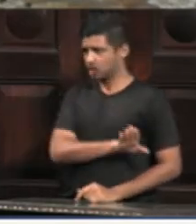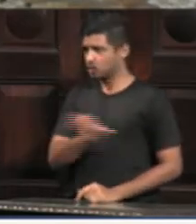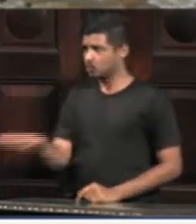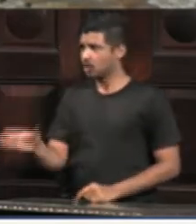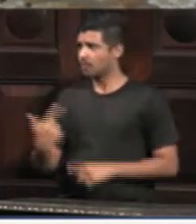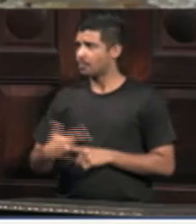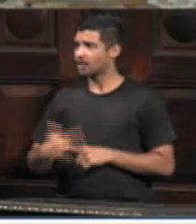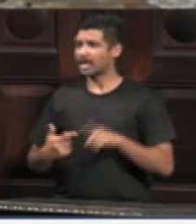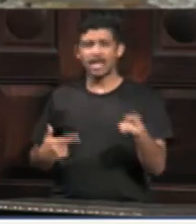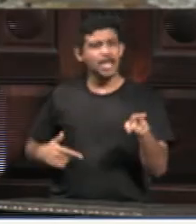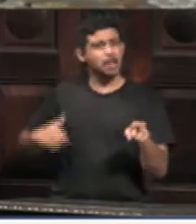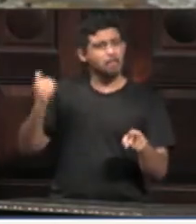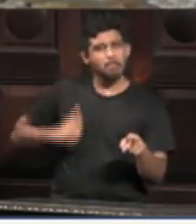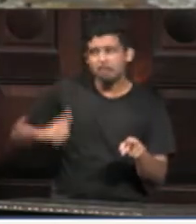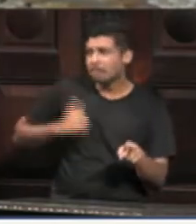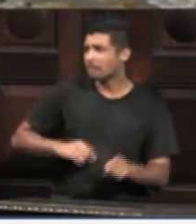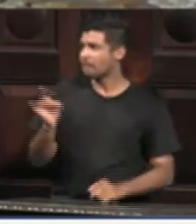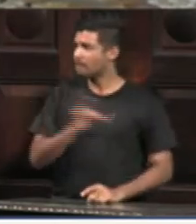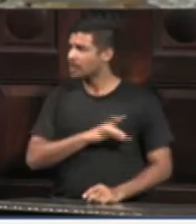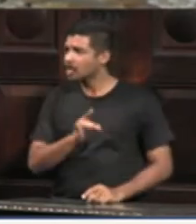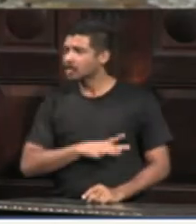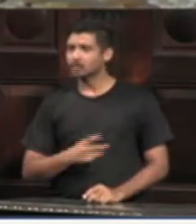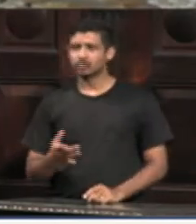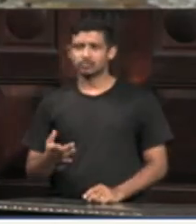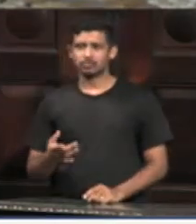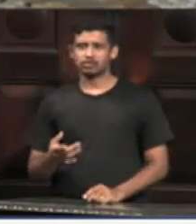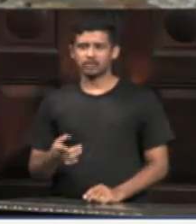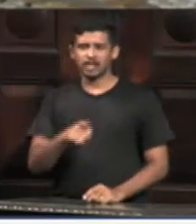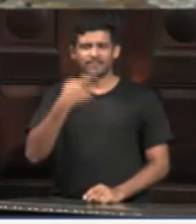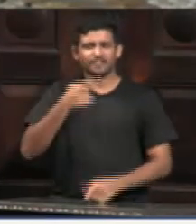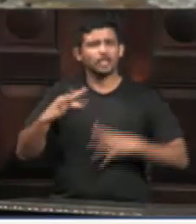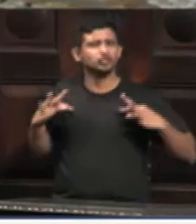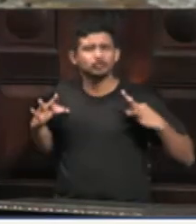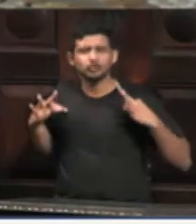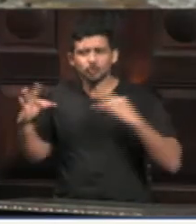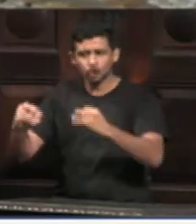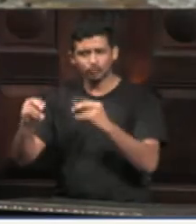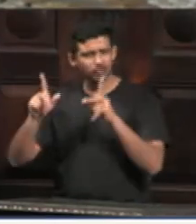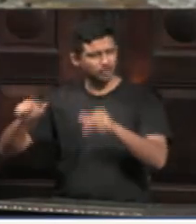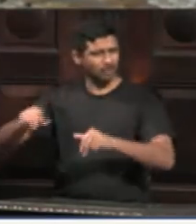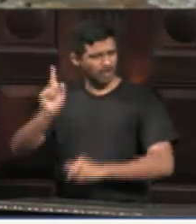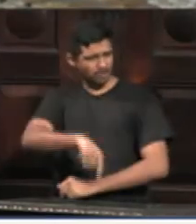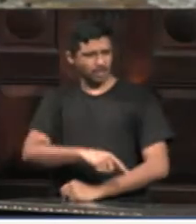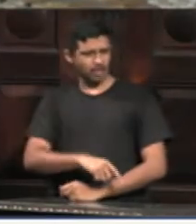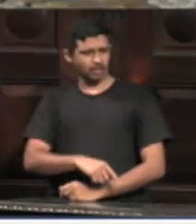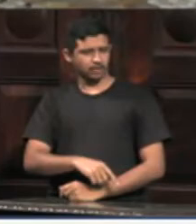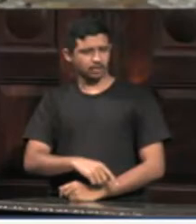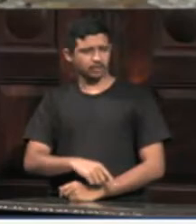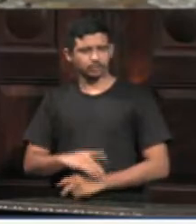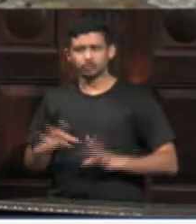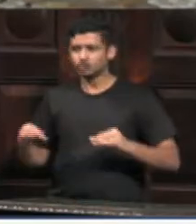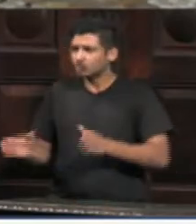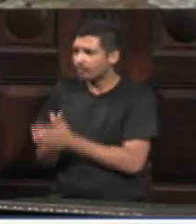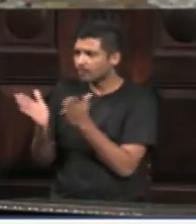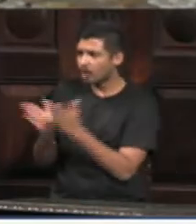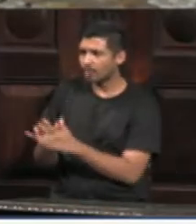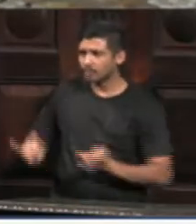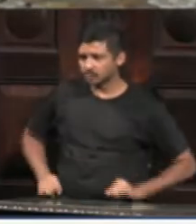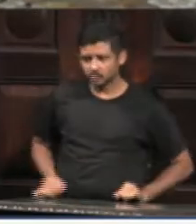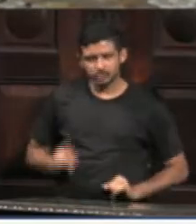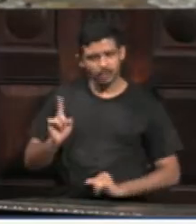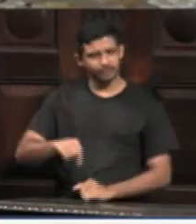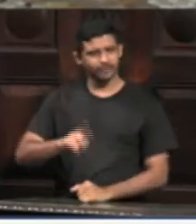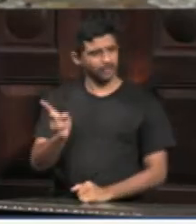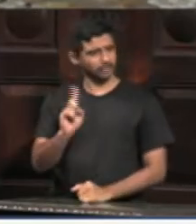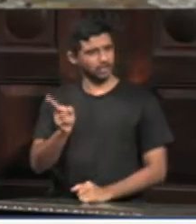cagão medroso, não venha generalizar a população mais pobre do nosso município, do nosso estado, dizendo que quem